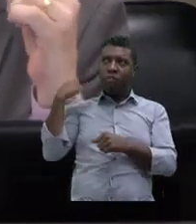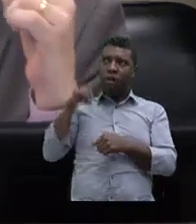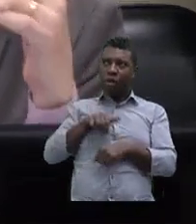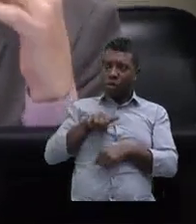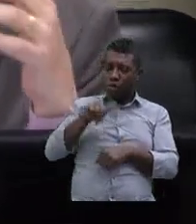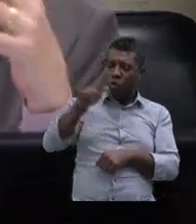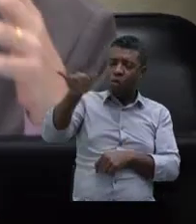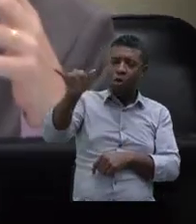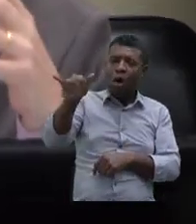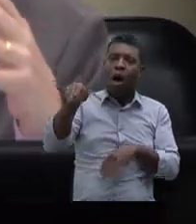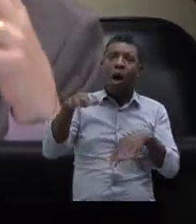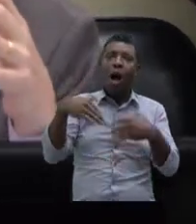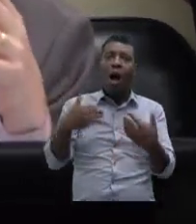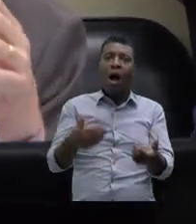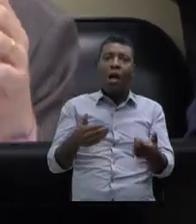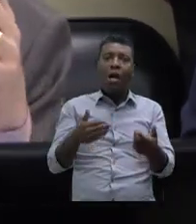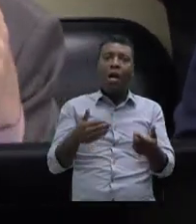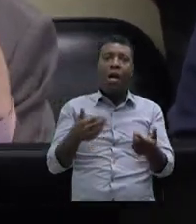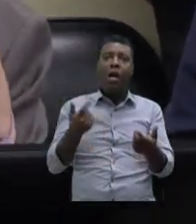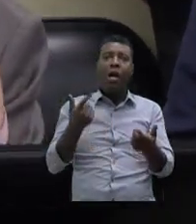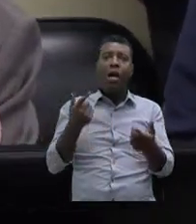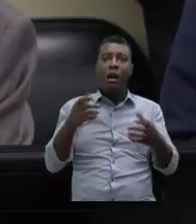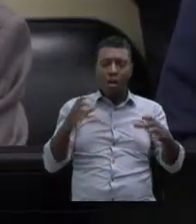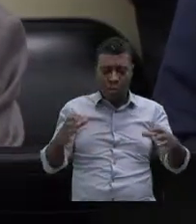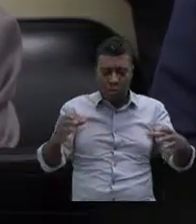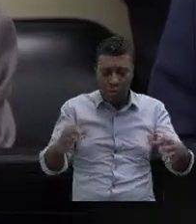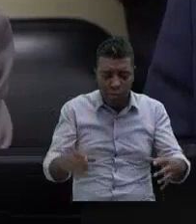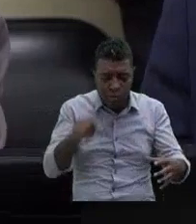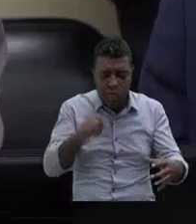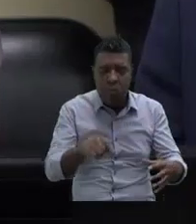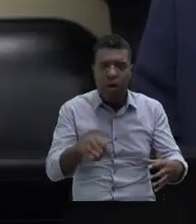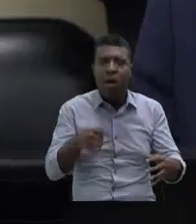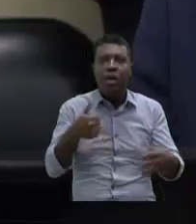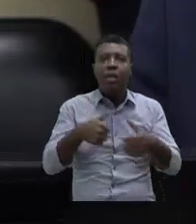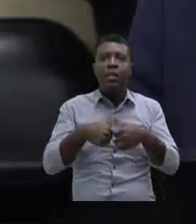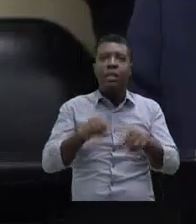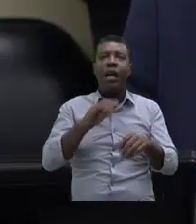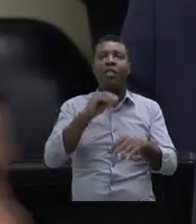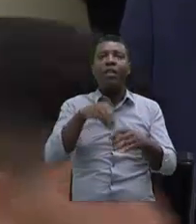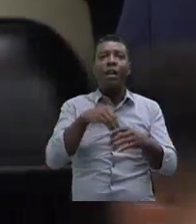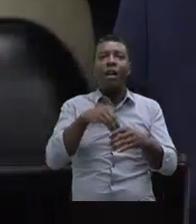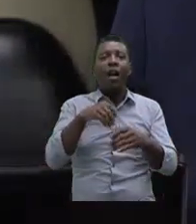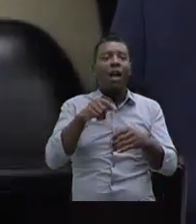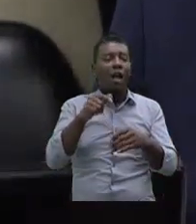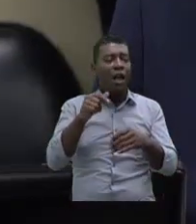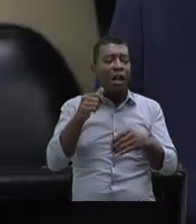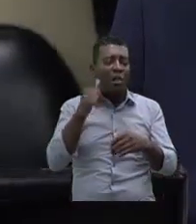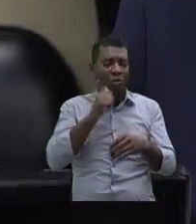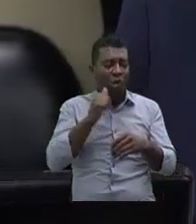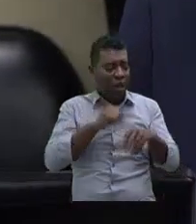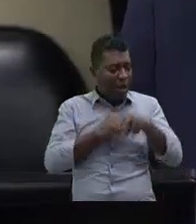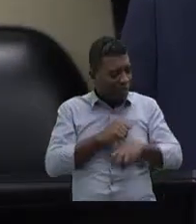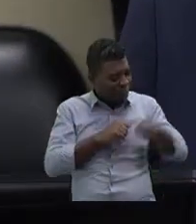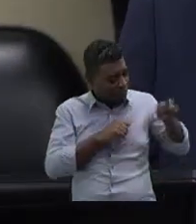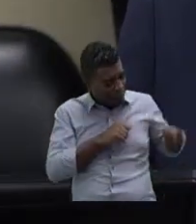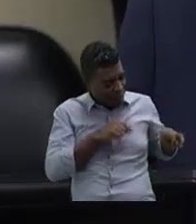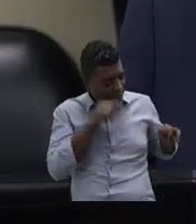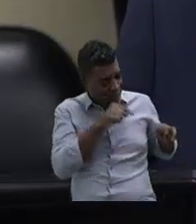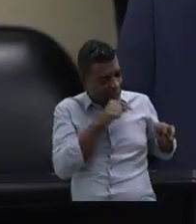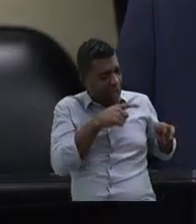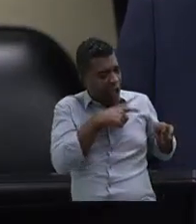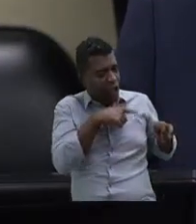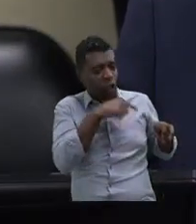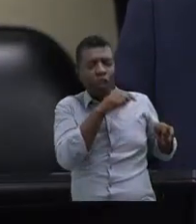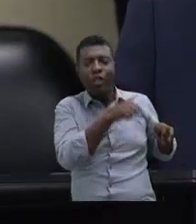o comissário pediu para abrir o isopor, ela estava cheia de queijo Minas dentro do isopor da senhora lá, ela estava levando o nosso